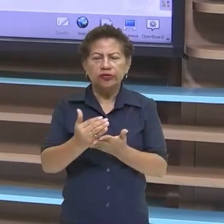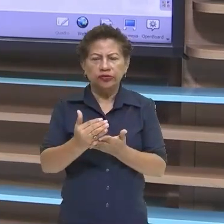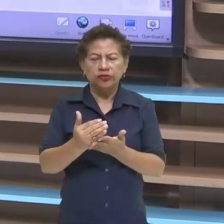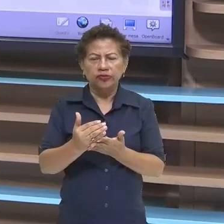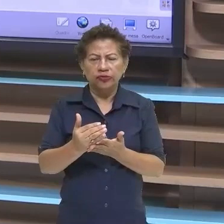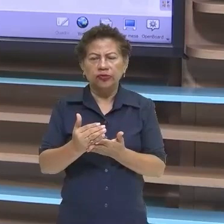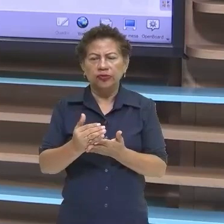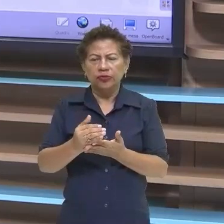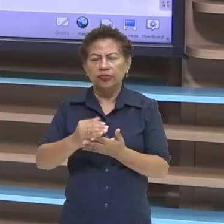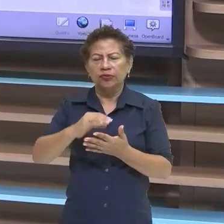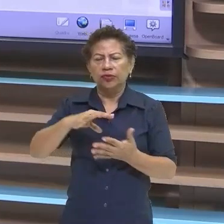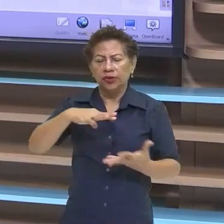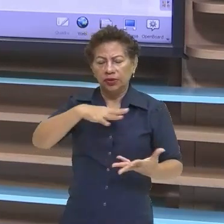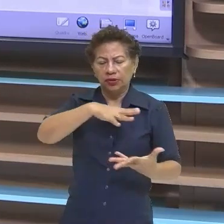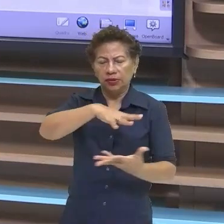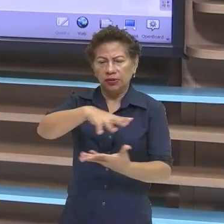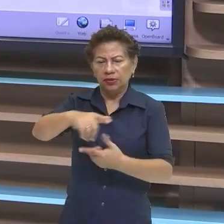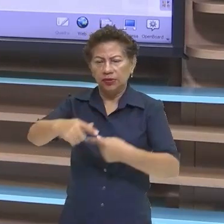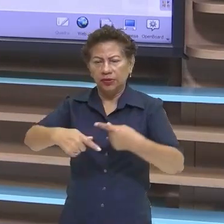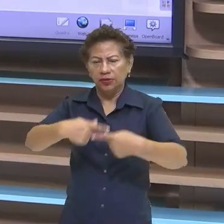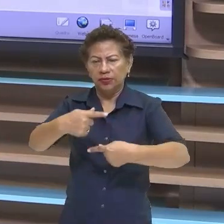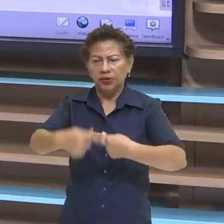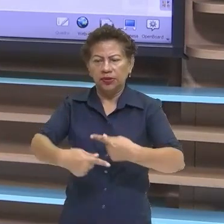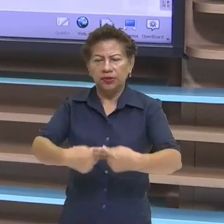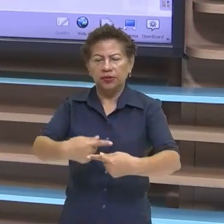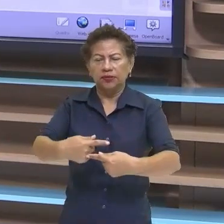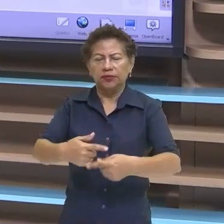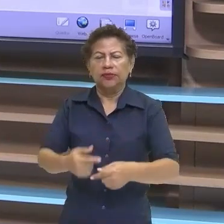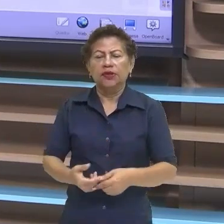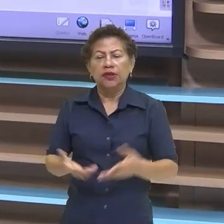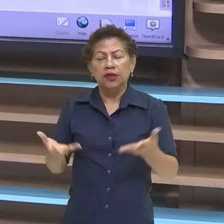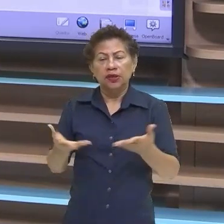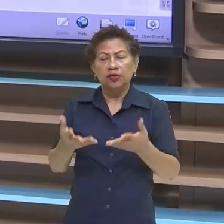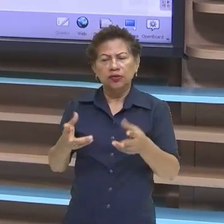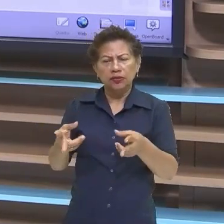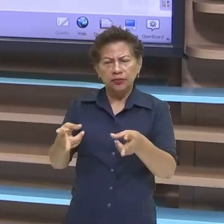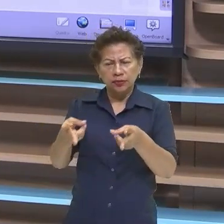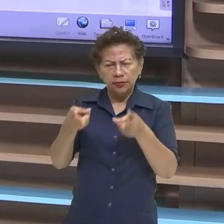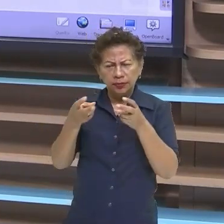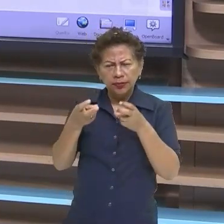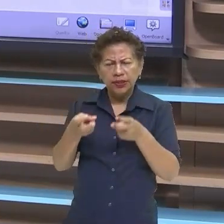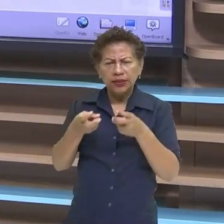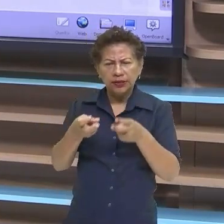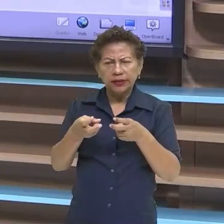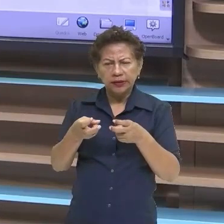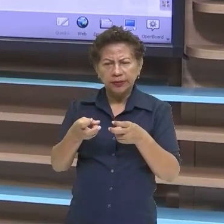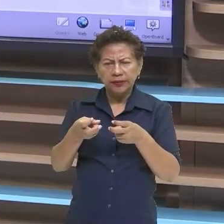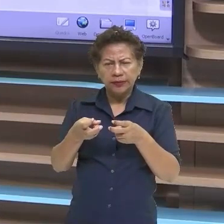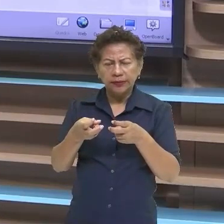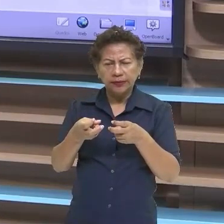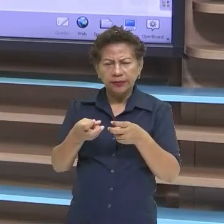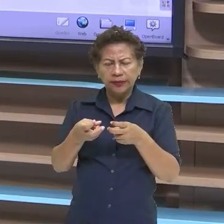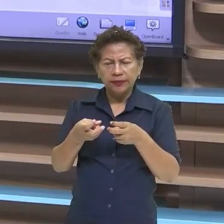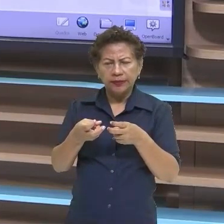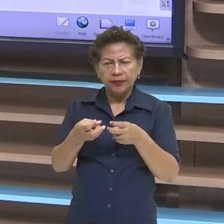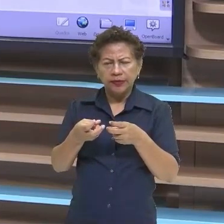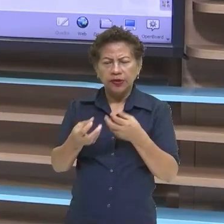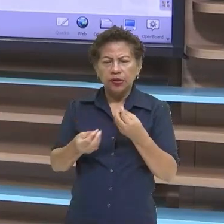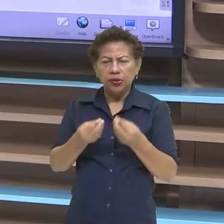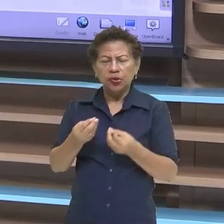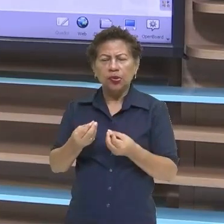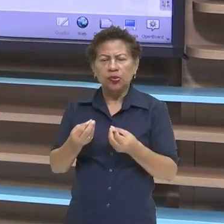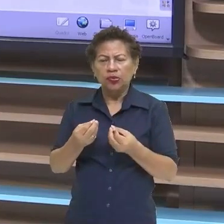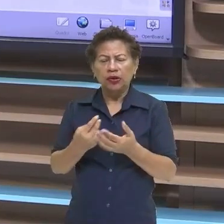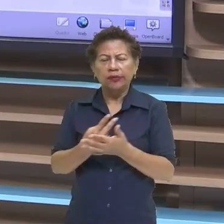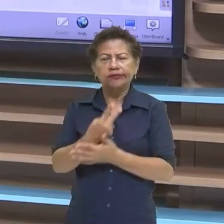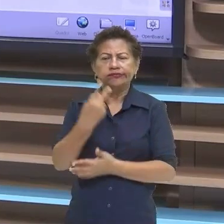de globalização. E aí nós vamos observar as dimensões da globalização, né? O que